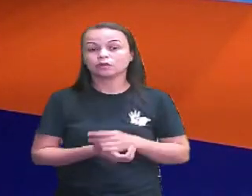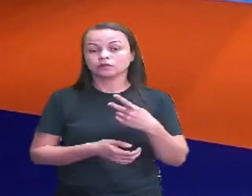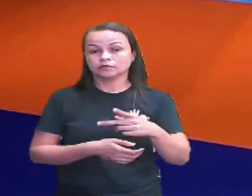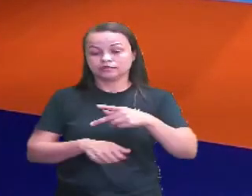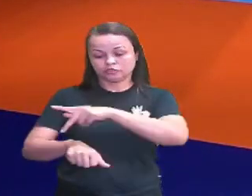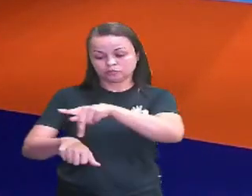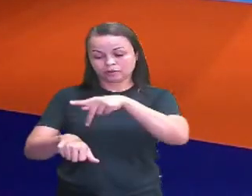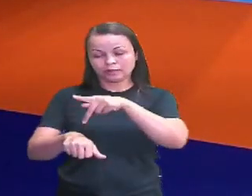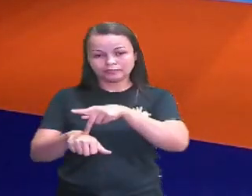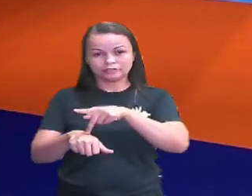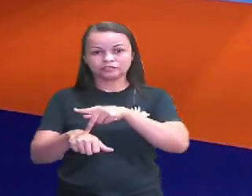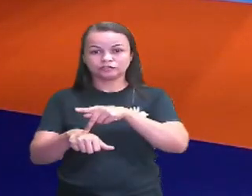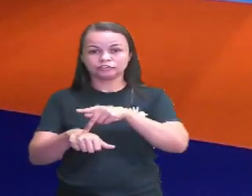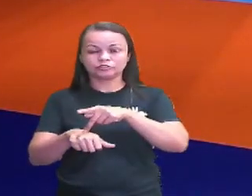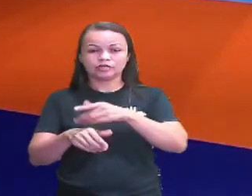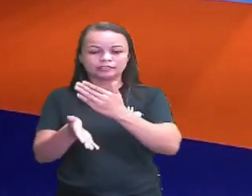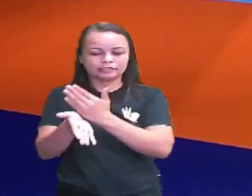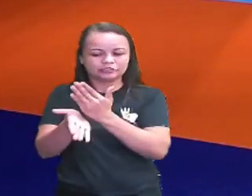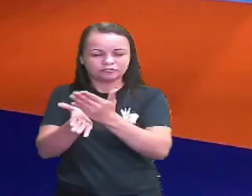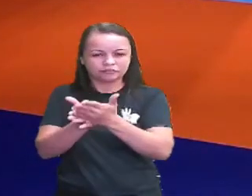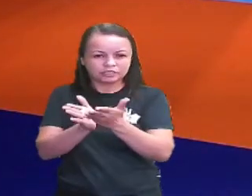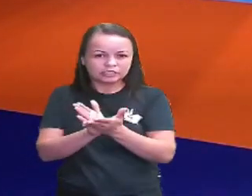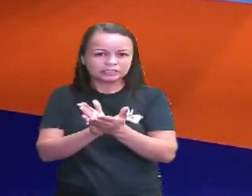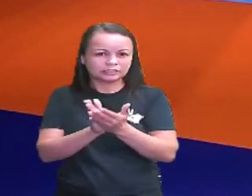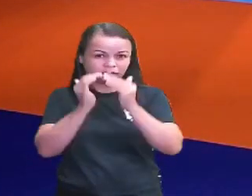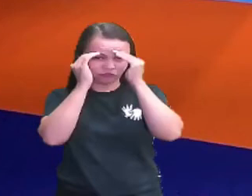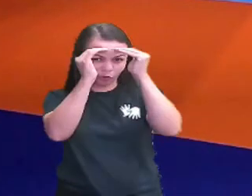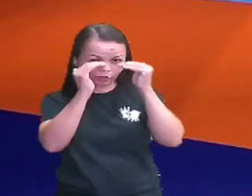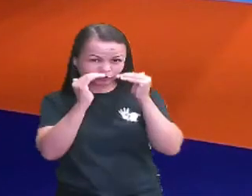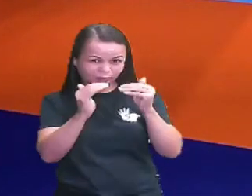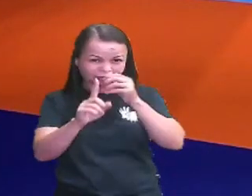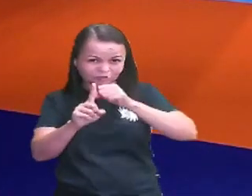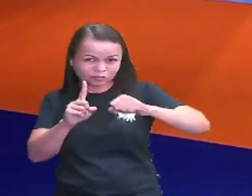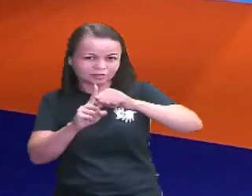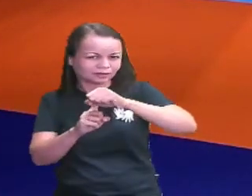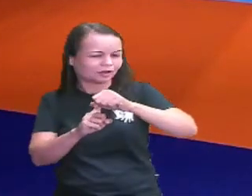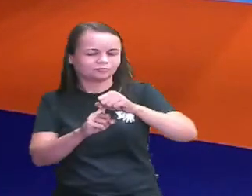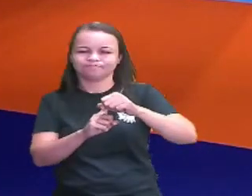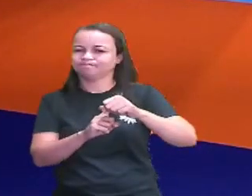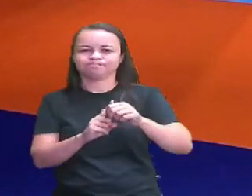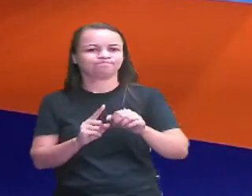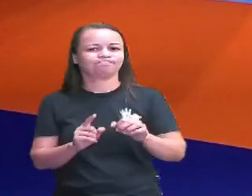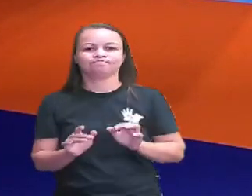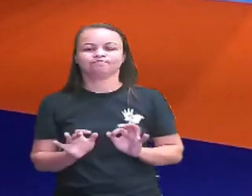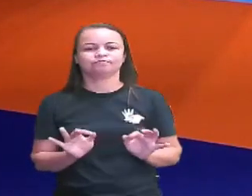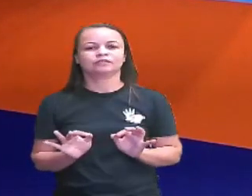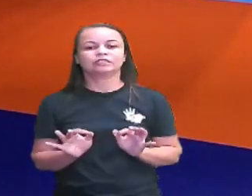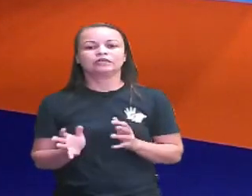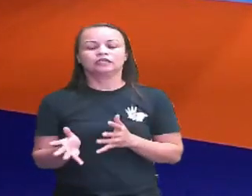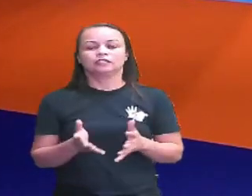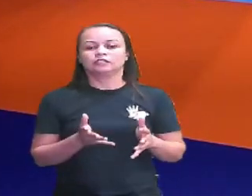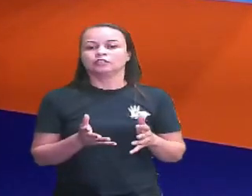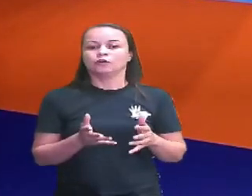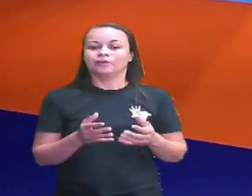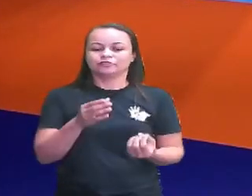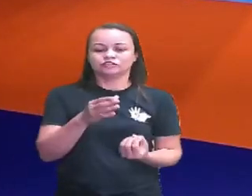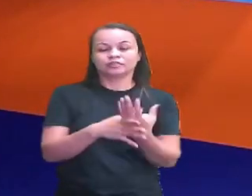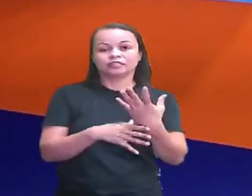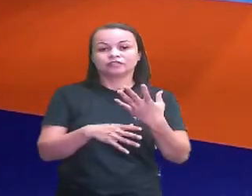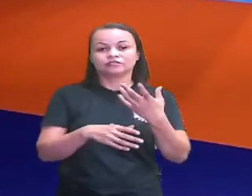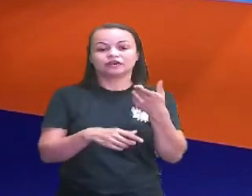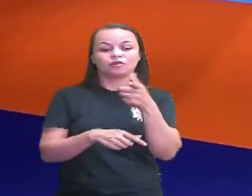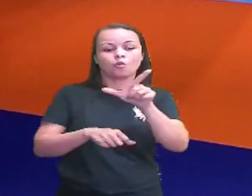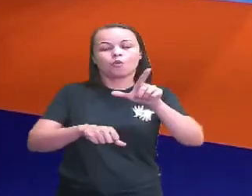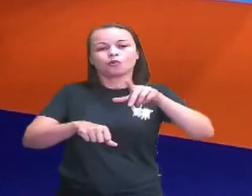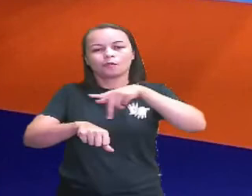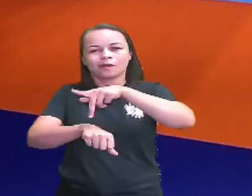eles não vão respeitar essas diferenças sociais. Então eles criavam países, criavam novos países para